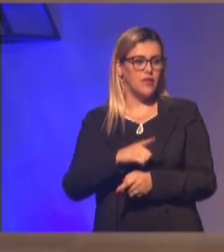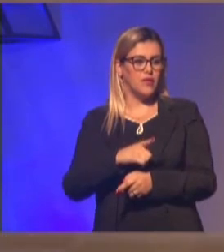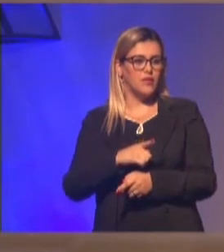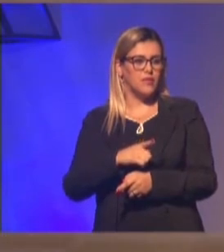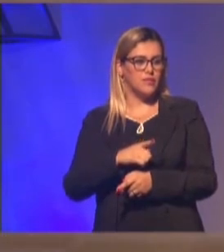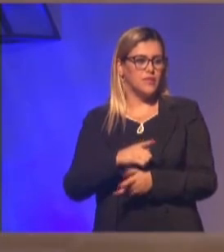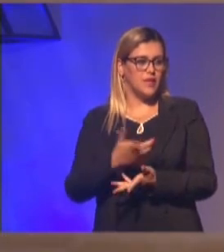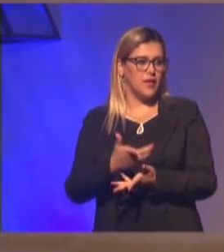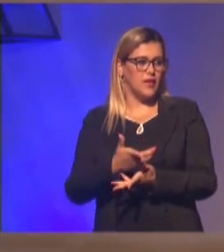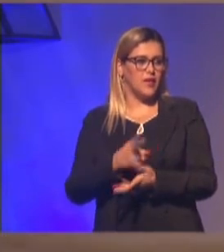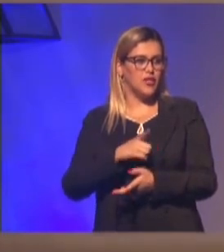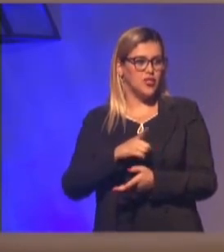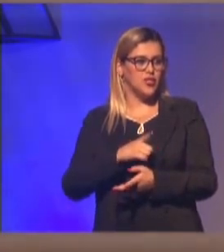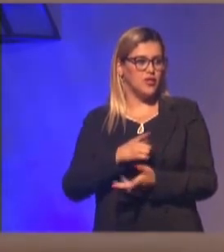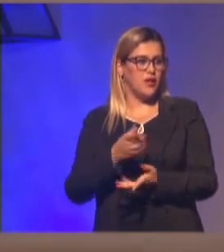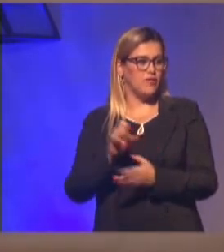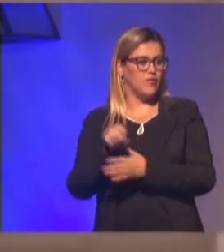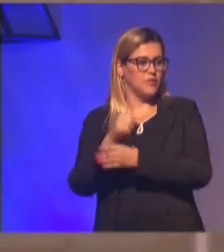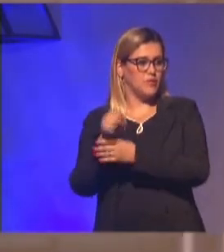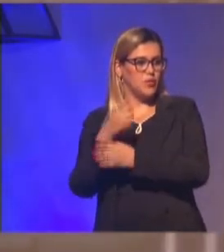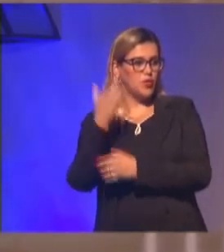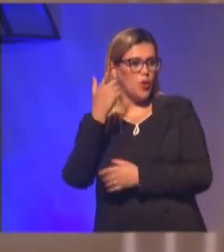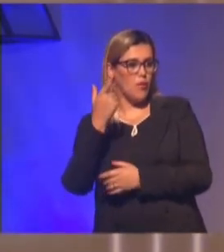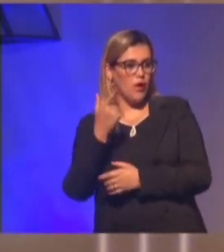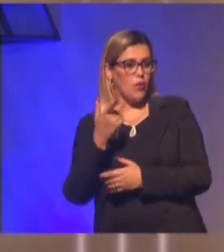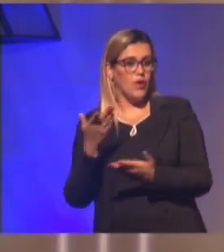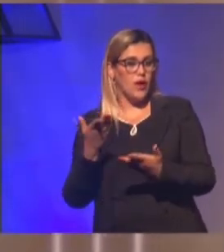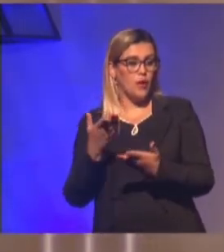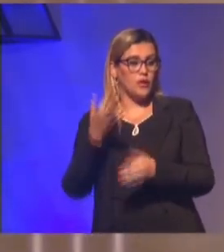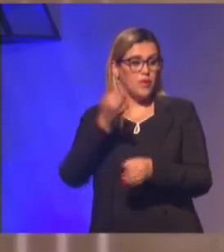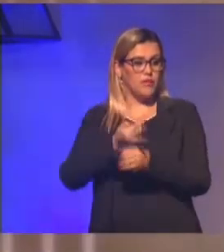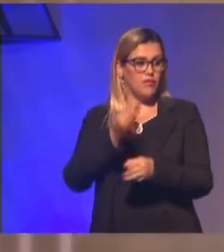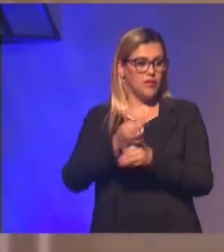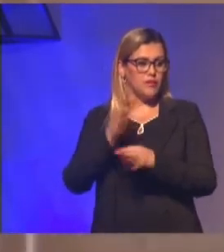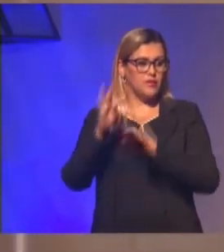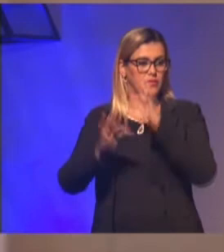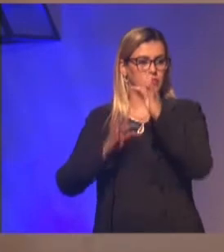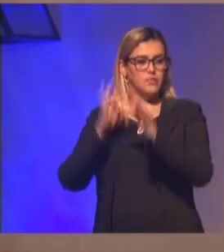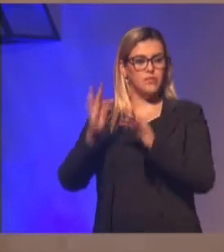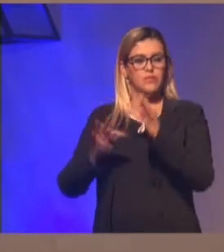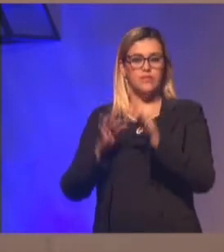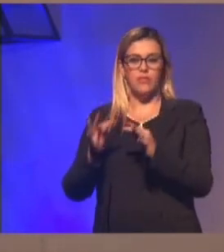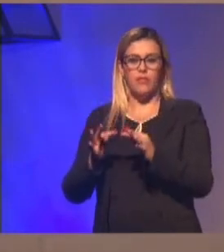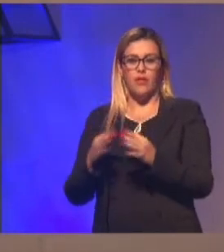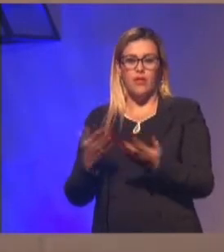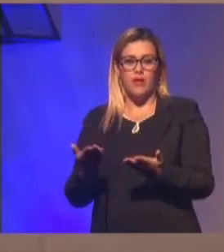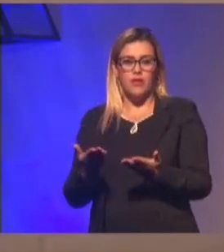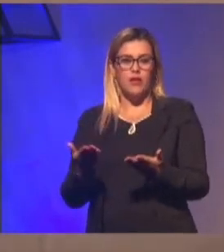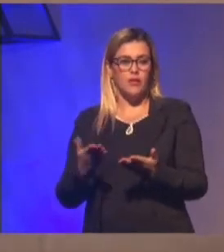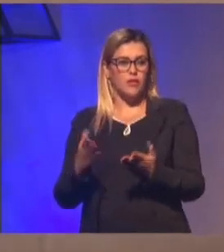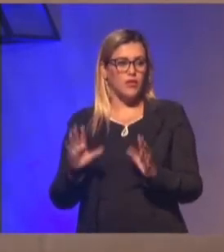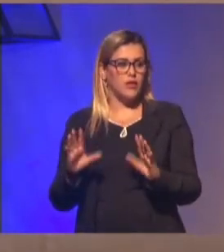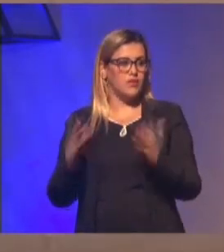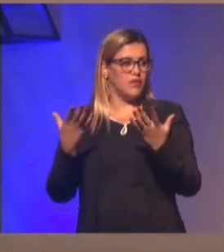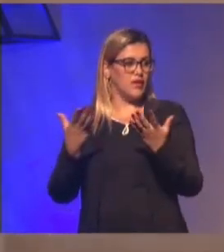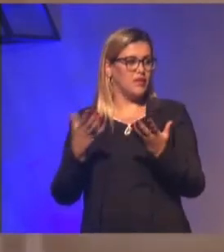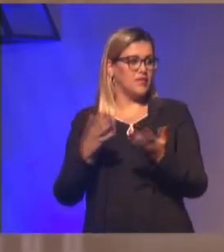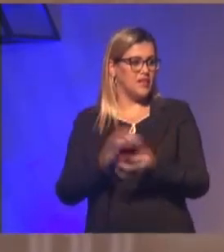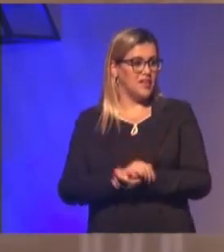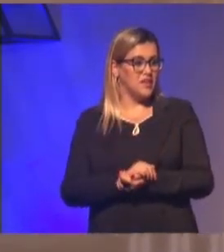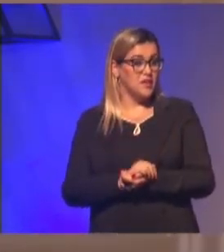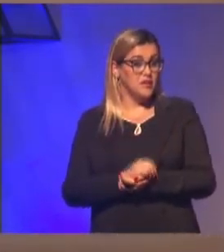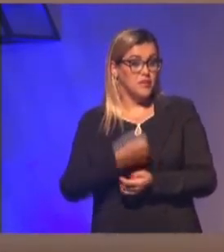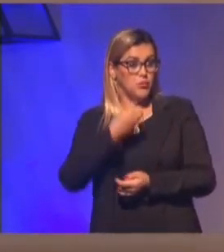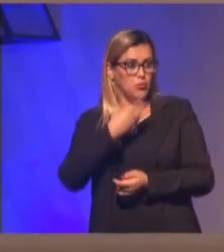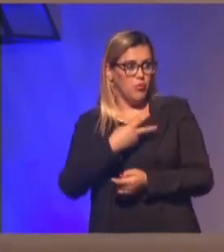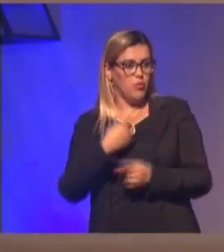do Pilates, a terapia manual, né, e agora dos agentes eletrofísicos. E isso a entidade vê com muitos bons olhos, né,